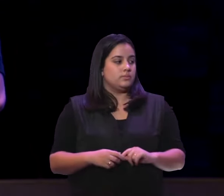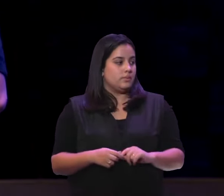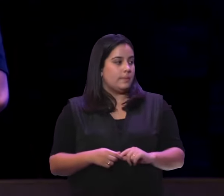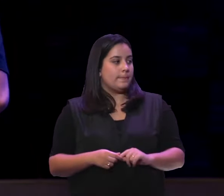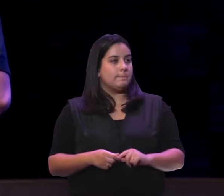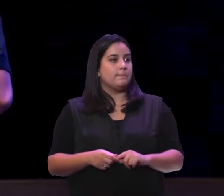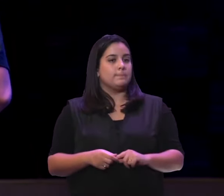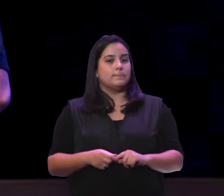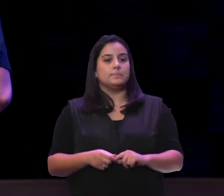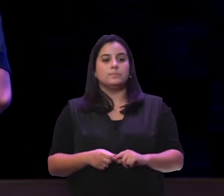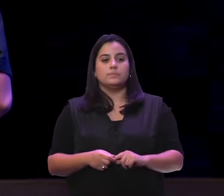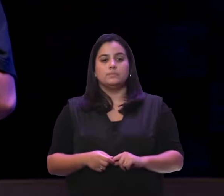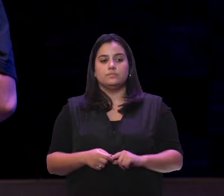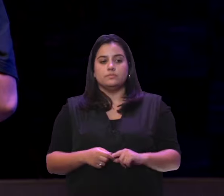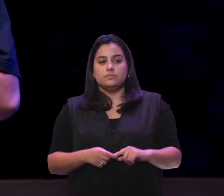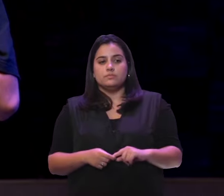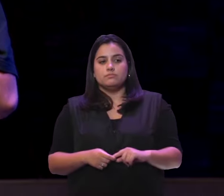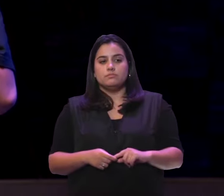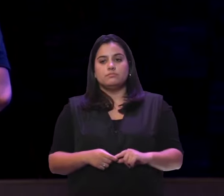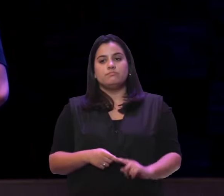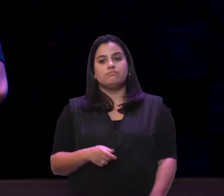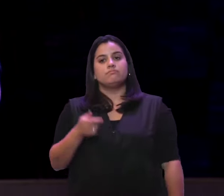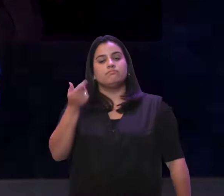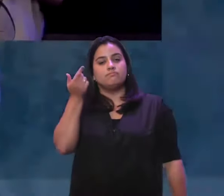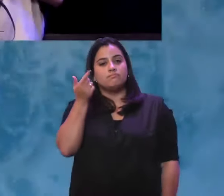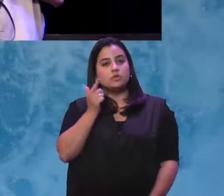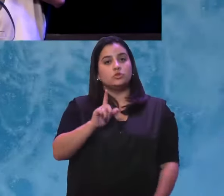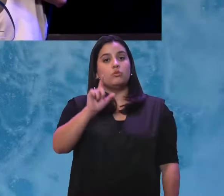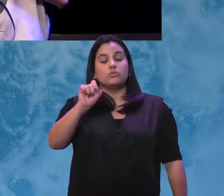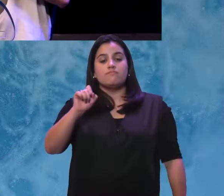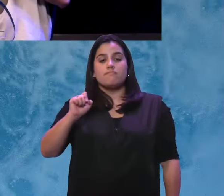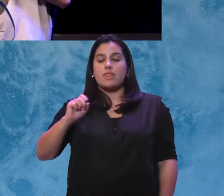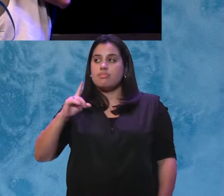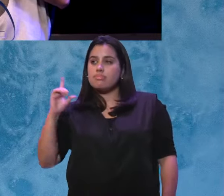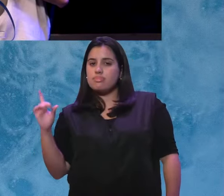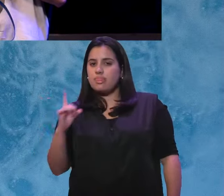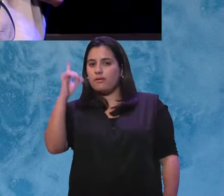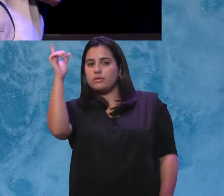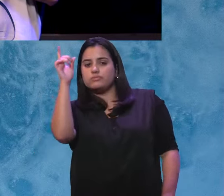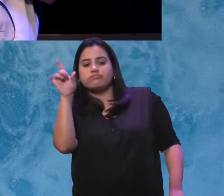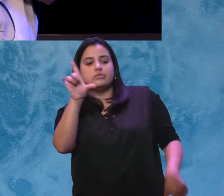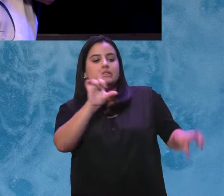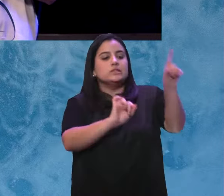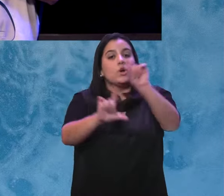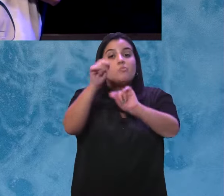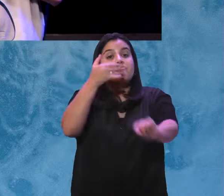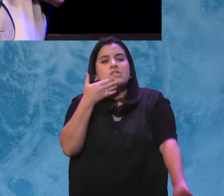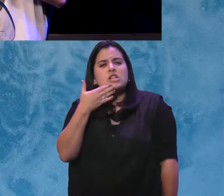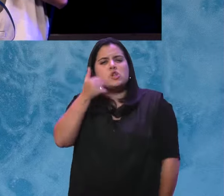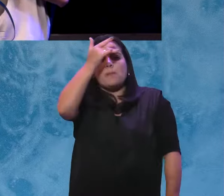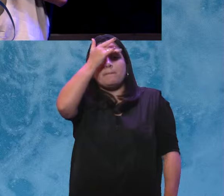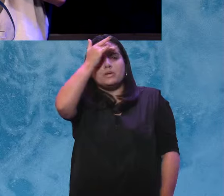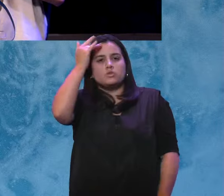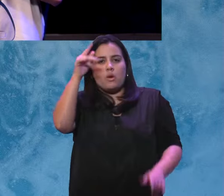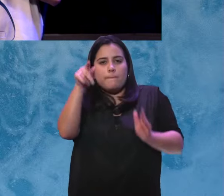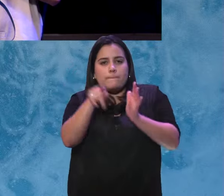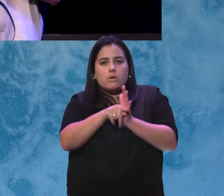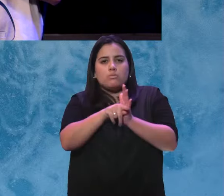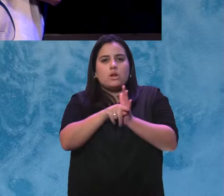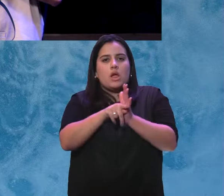A palavra de Deus diz o seguinte: de novo, Davi reuniu os melhores guerreiros de Israel, 30.000 ao